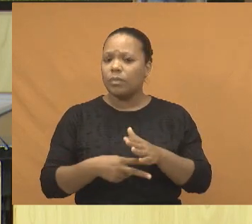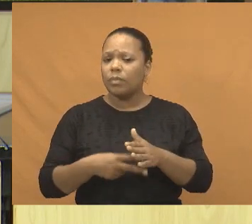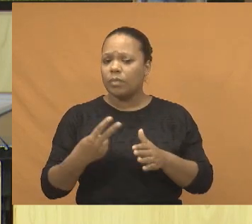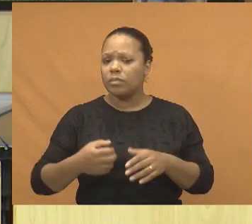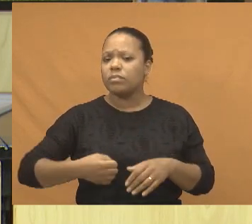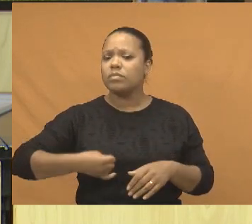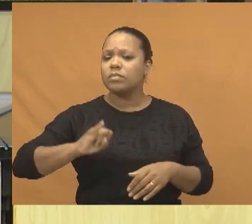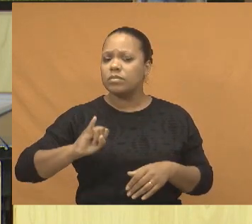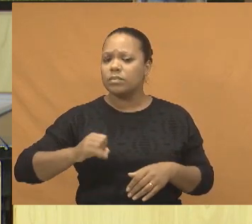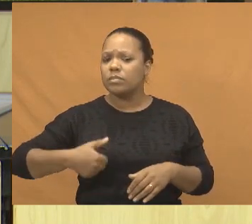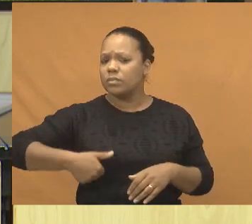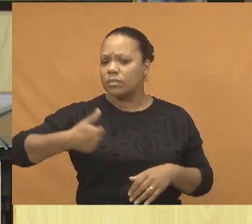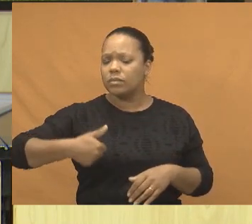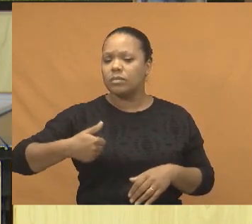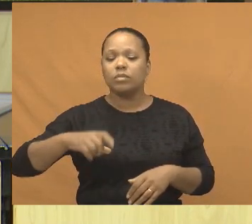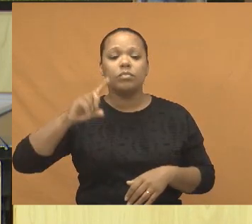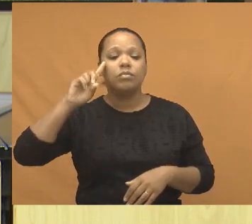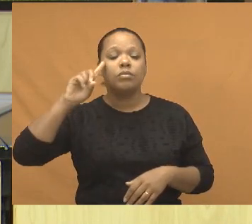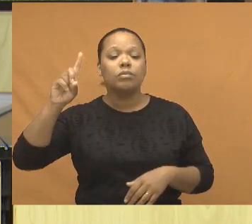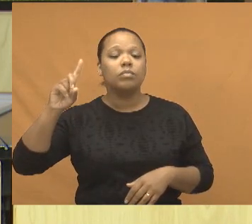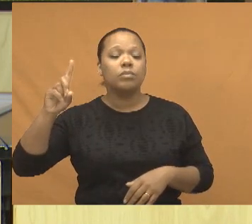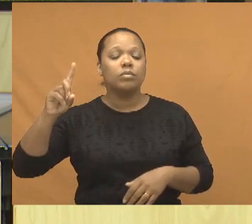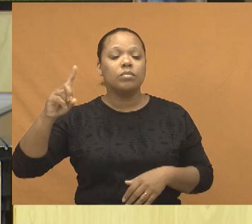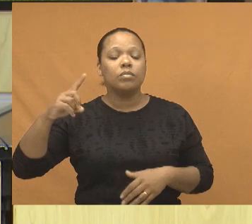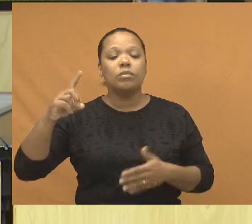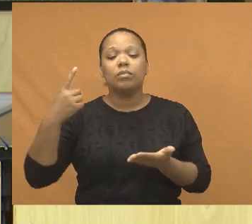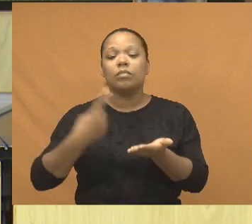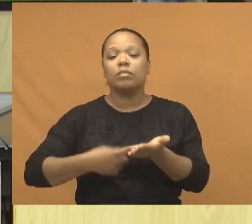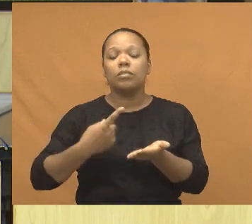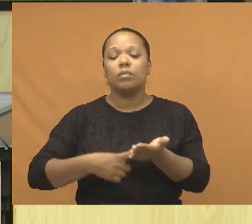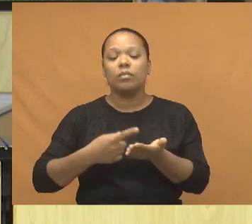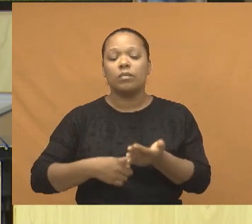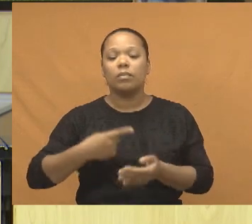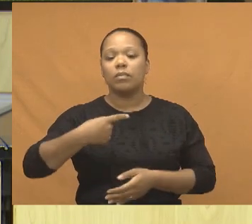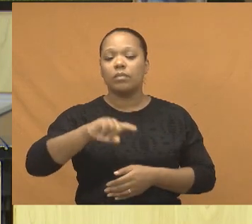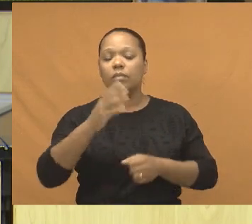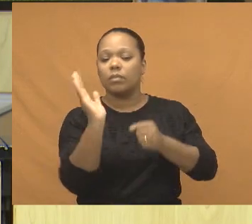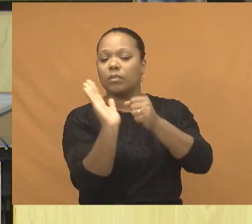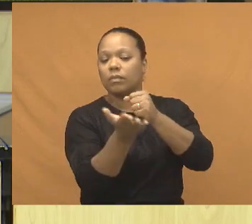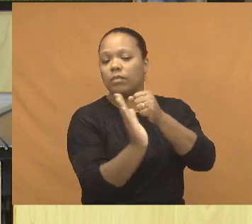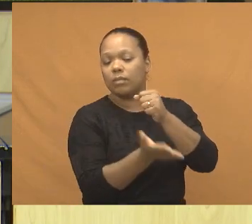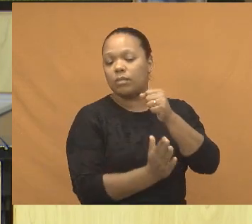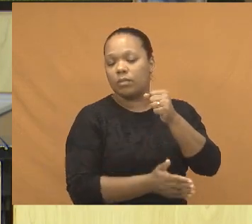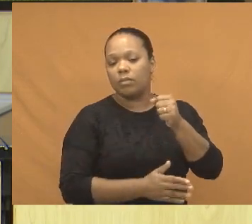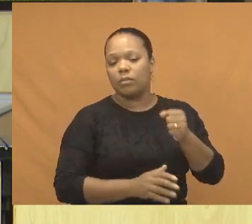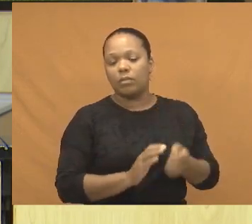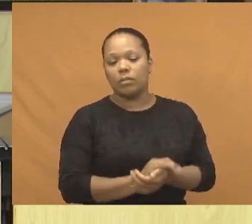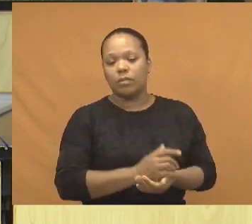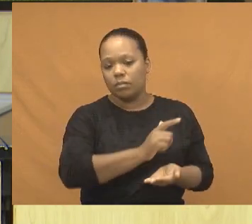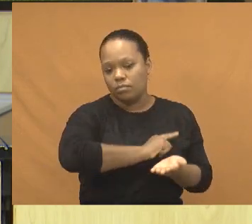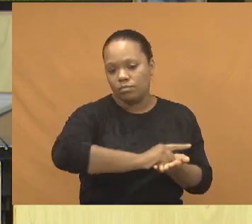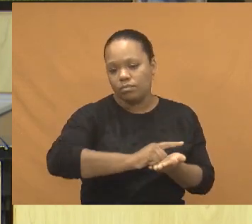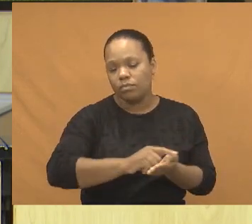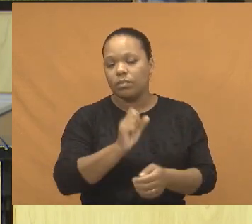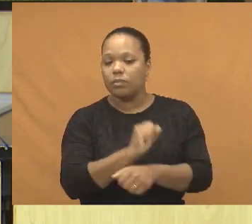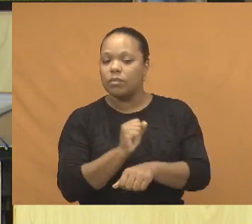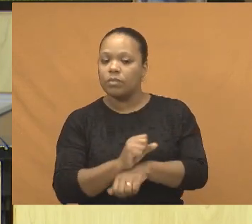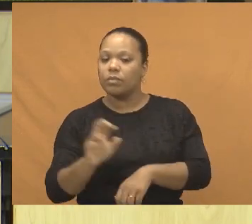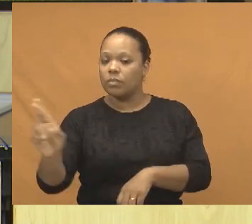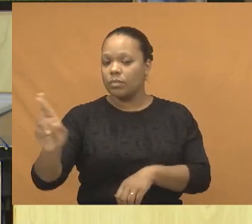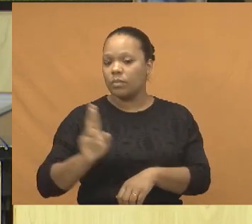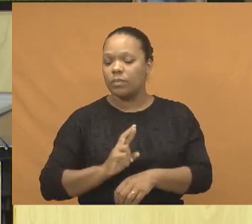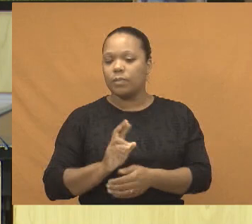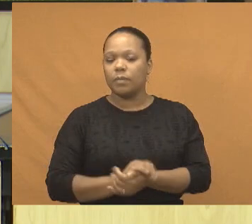caso positivo, qual a data prevista para a realização de capina, limpeza e manutenção do referido espaço? Ao aguardo de